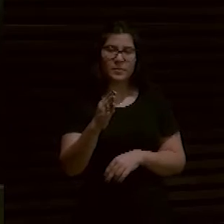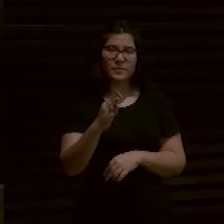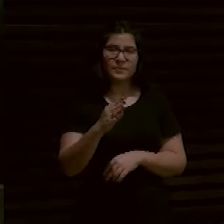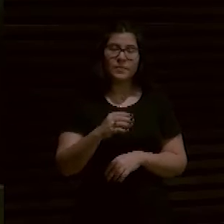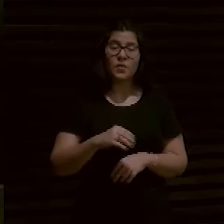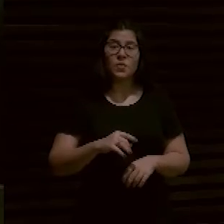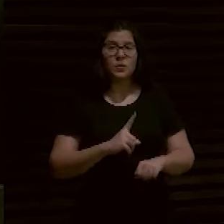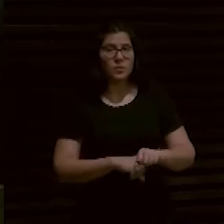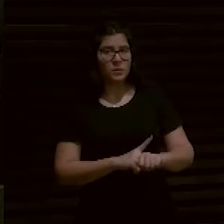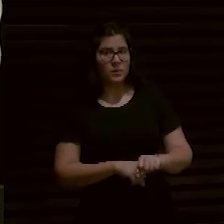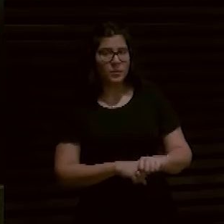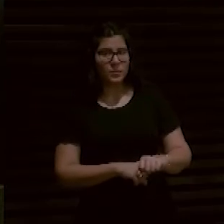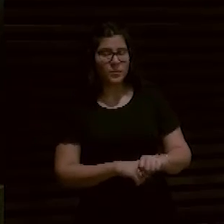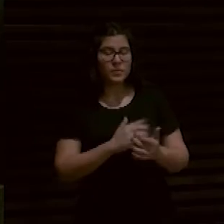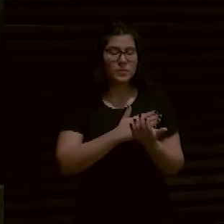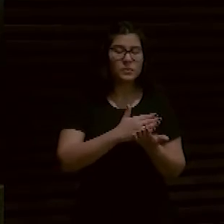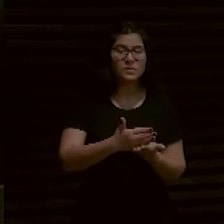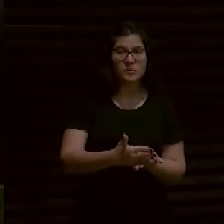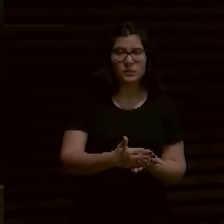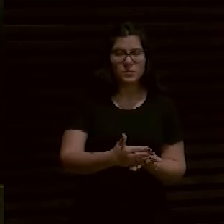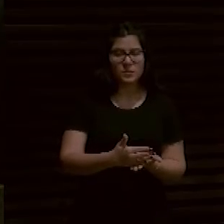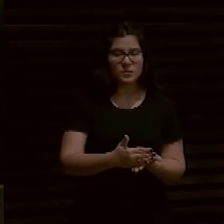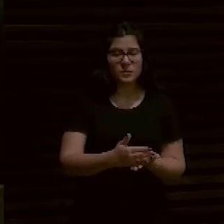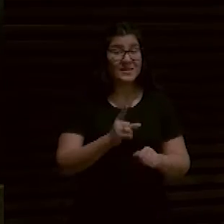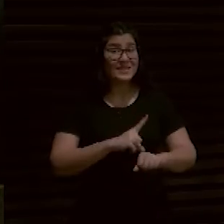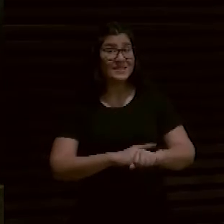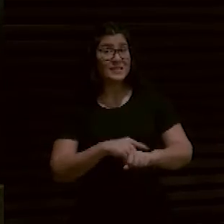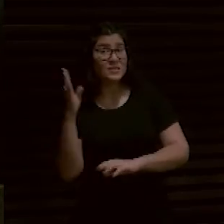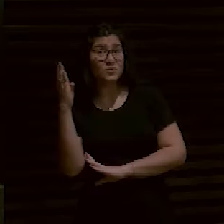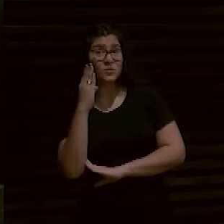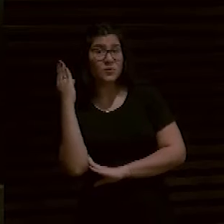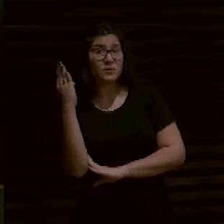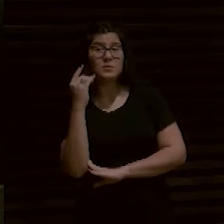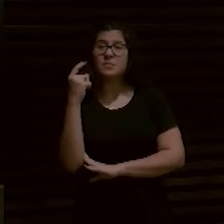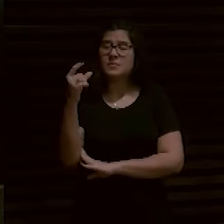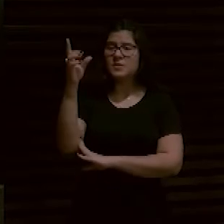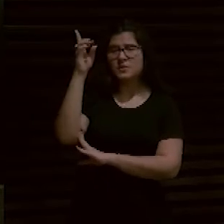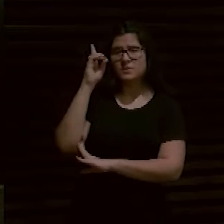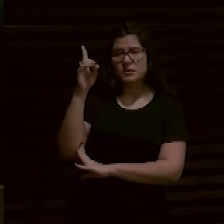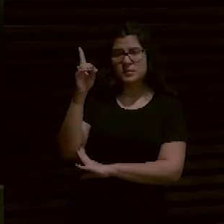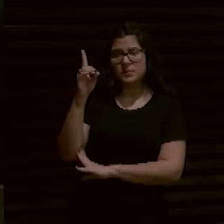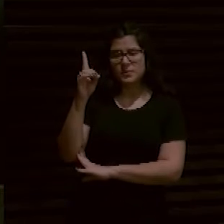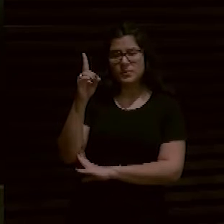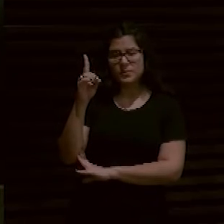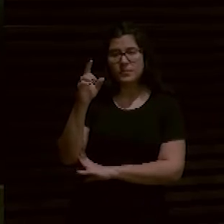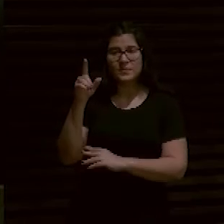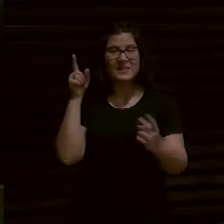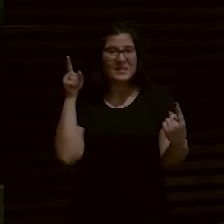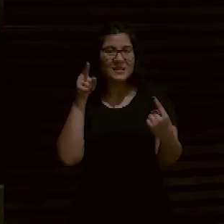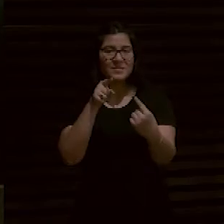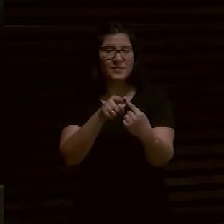tempo, desde o início, em todo momento, a palavra de Deus